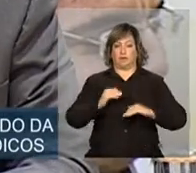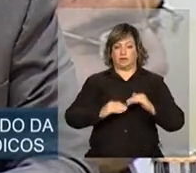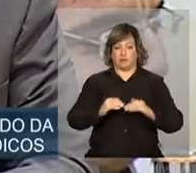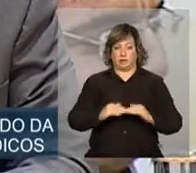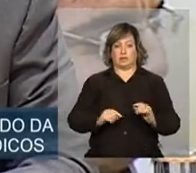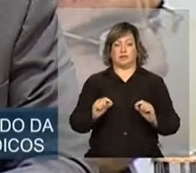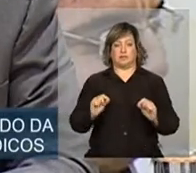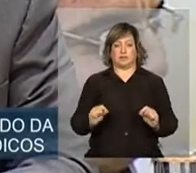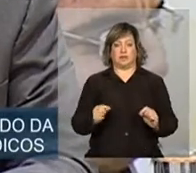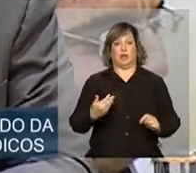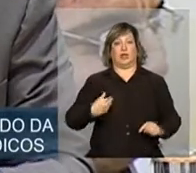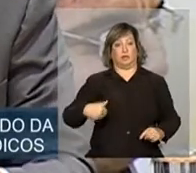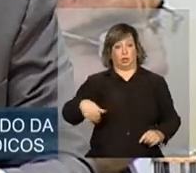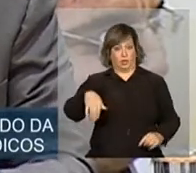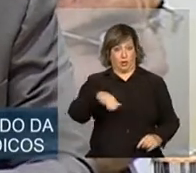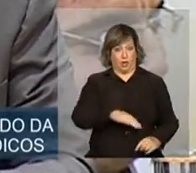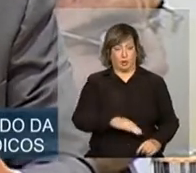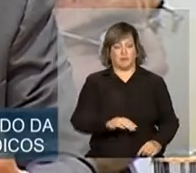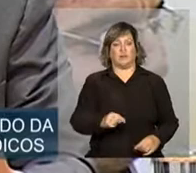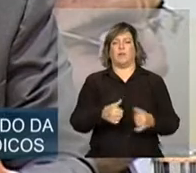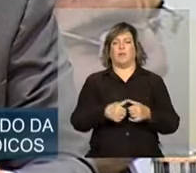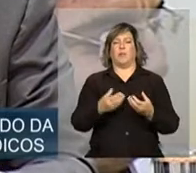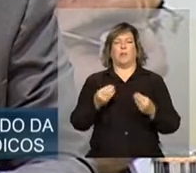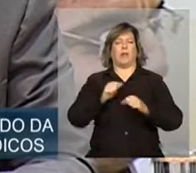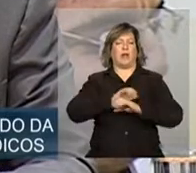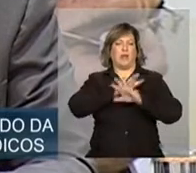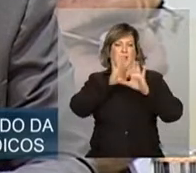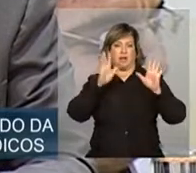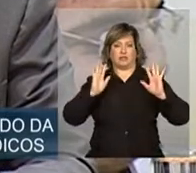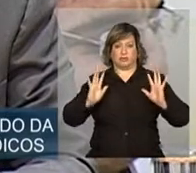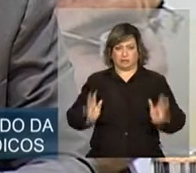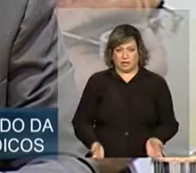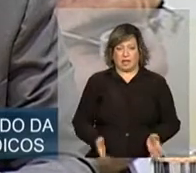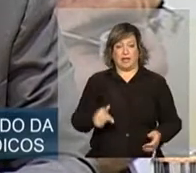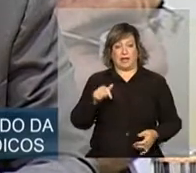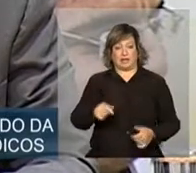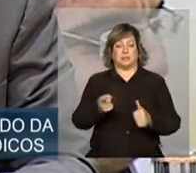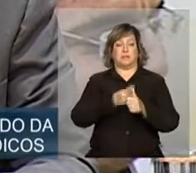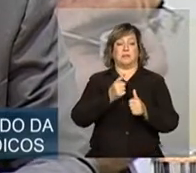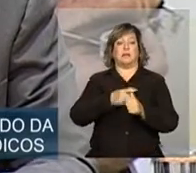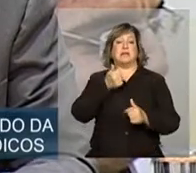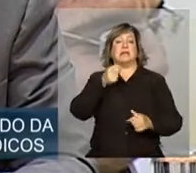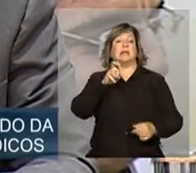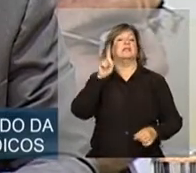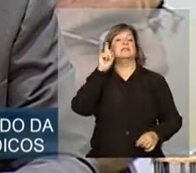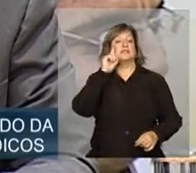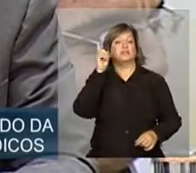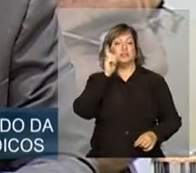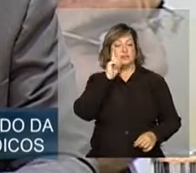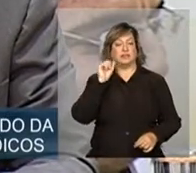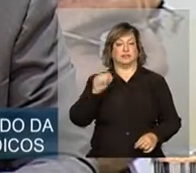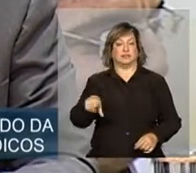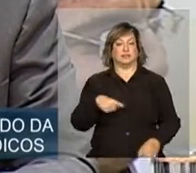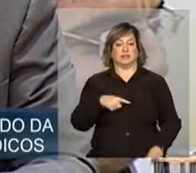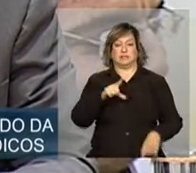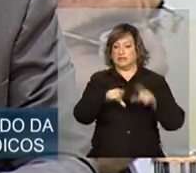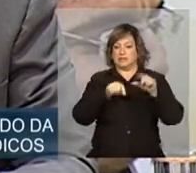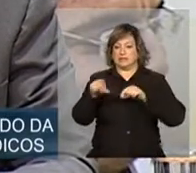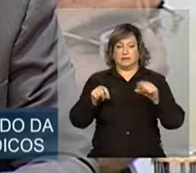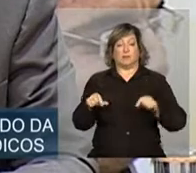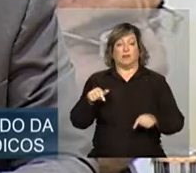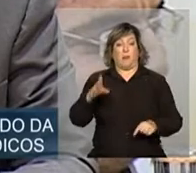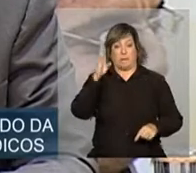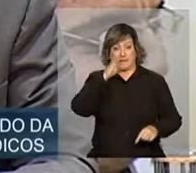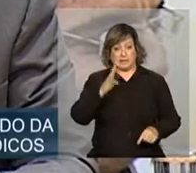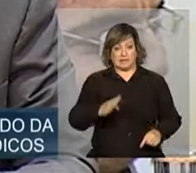e nós para nós ficou muito claro já nesse primeiros 15 dias de seleção que o Brasil não